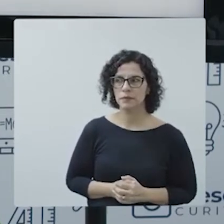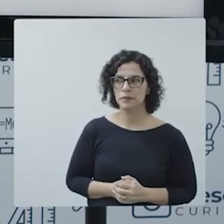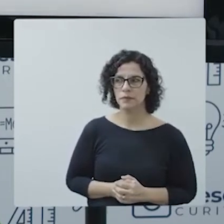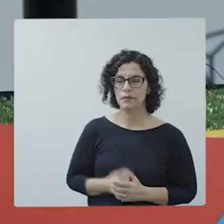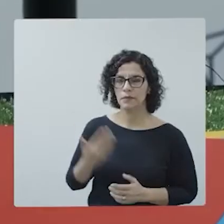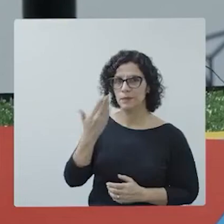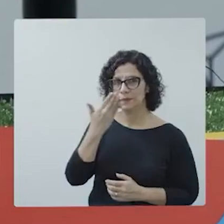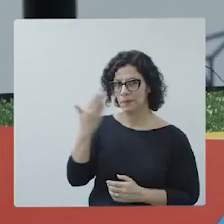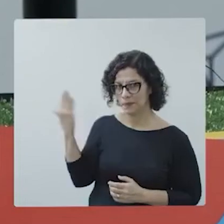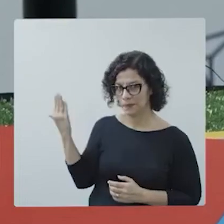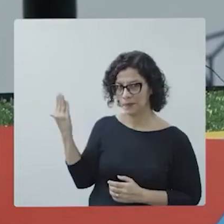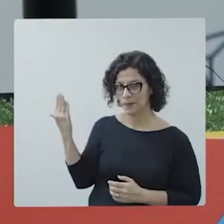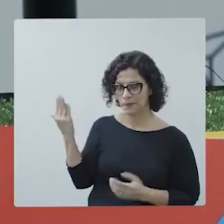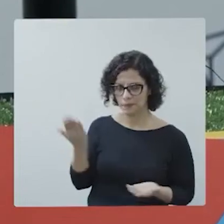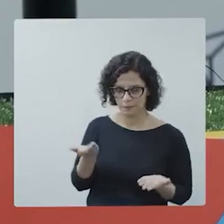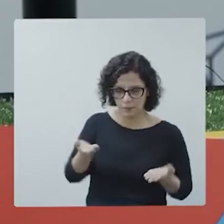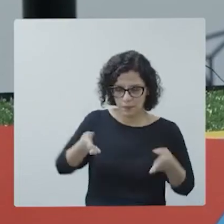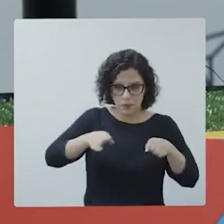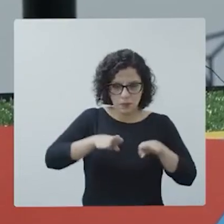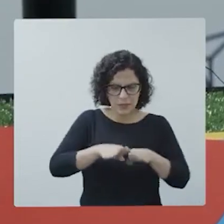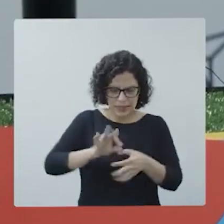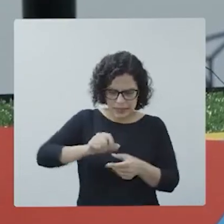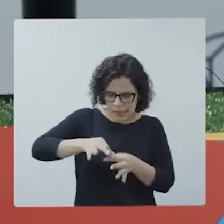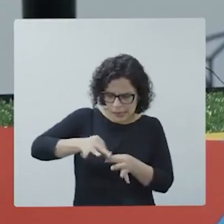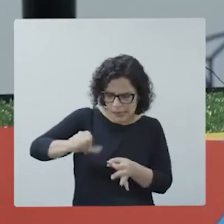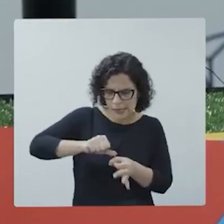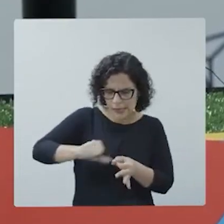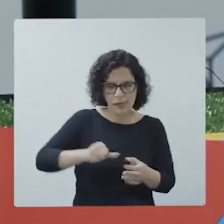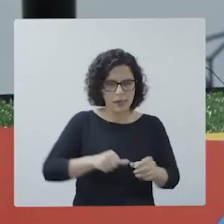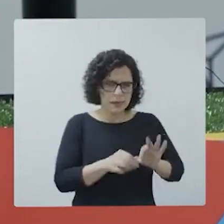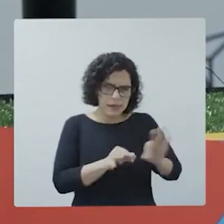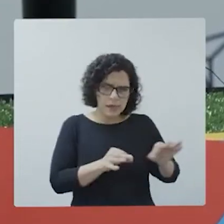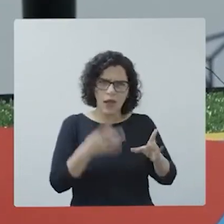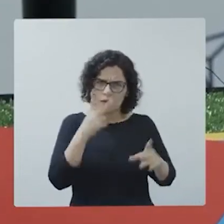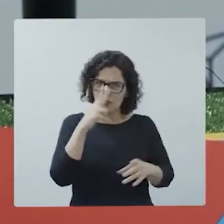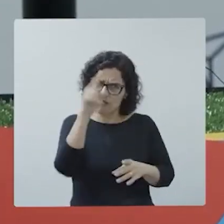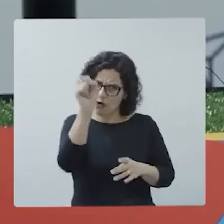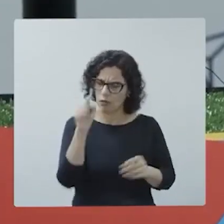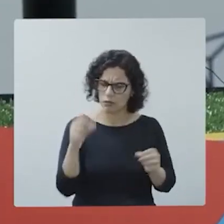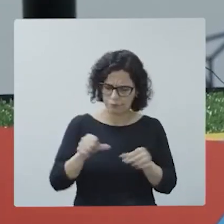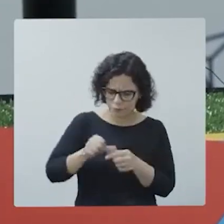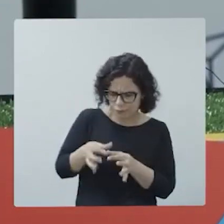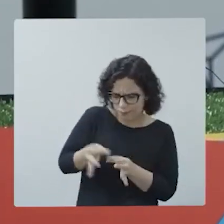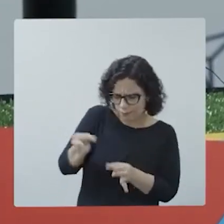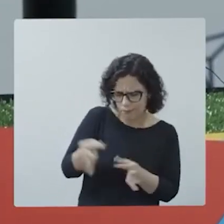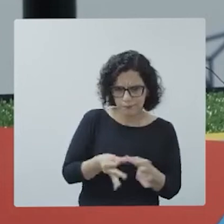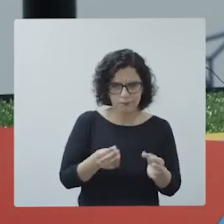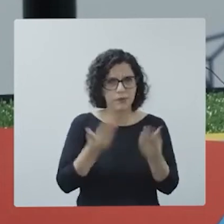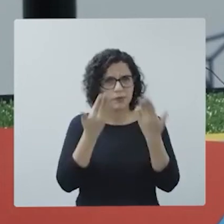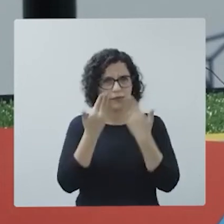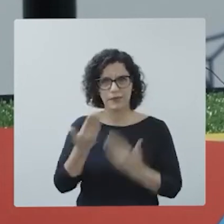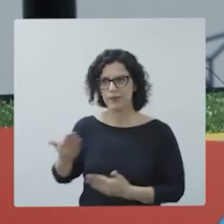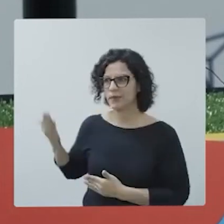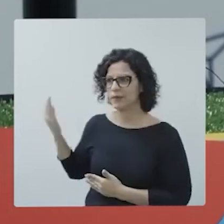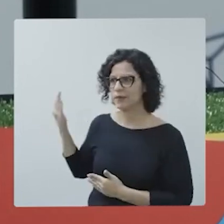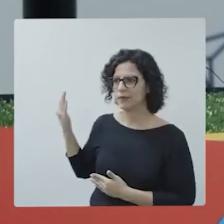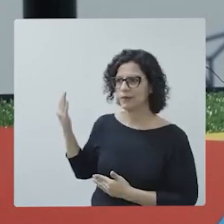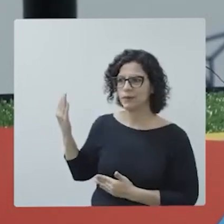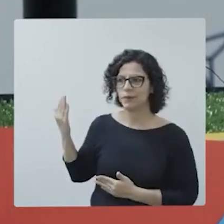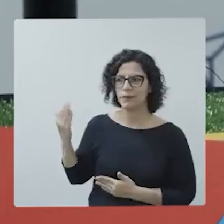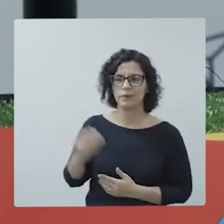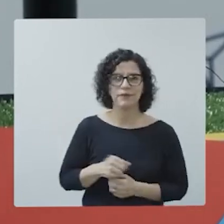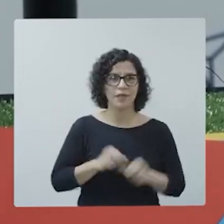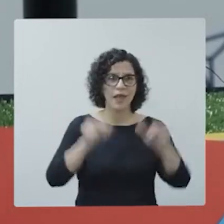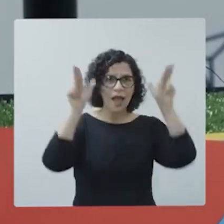Aí você dobra e passa o dedinho bem certinho